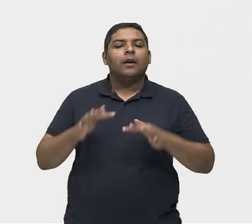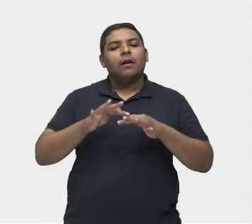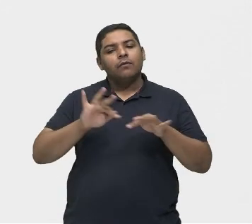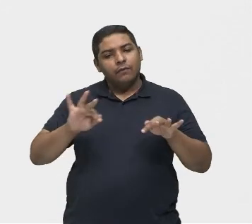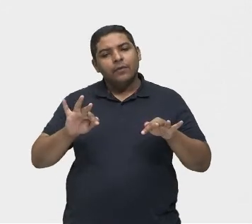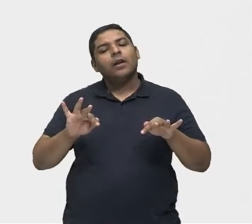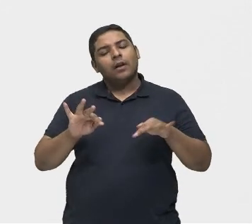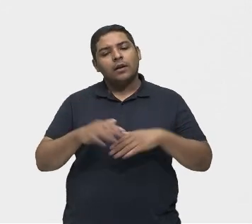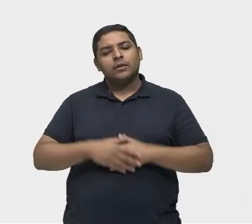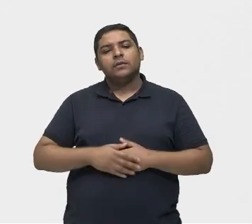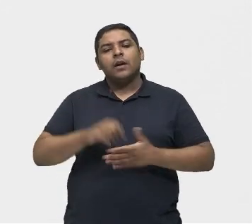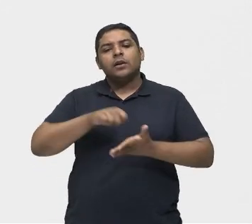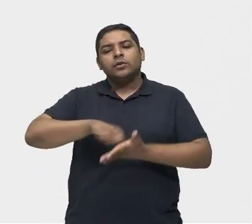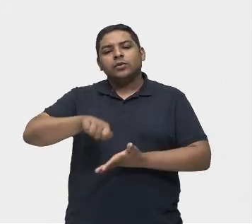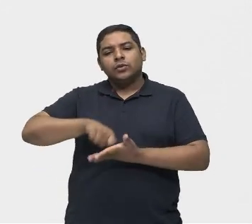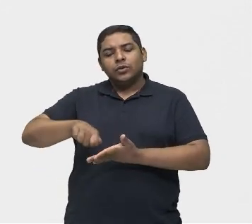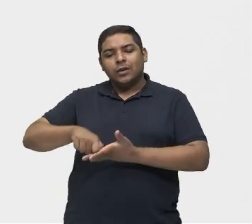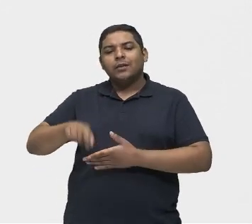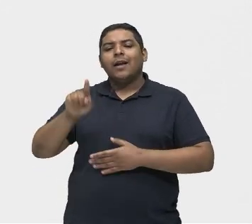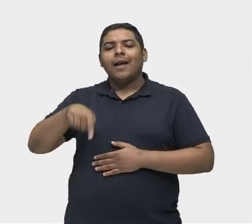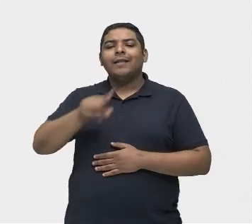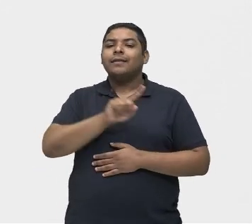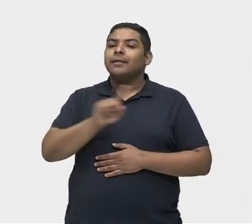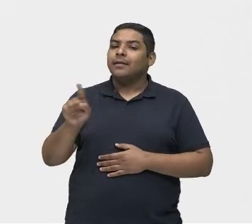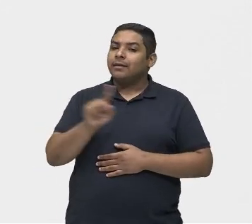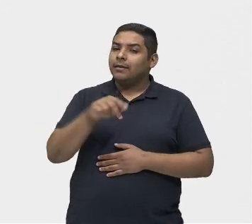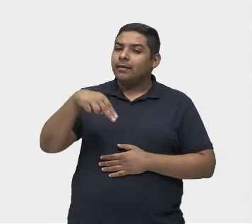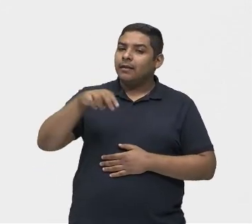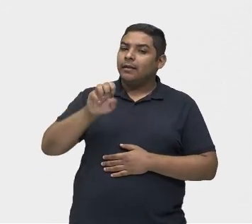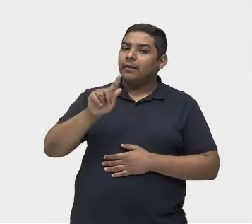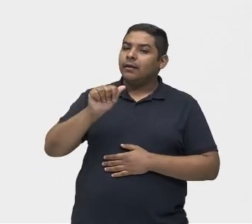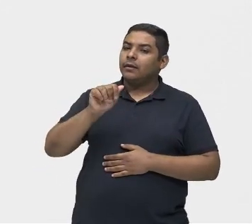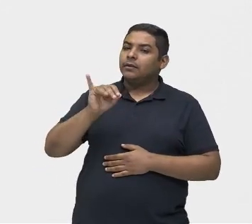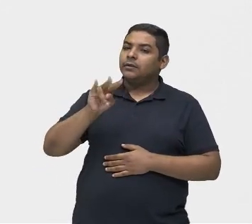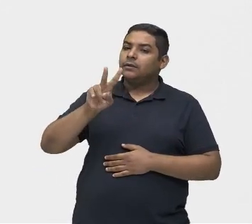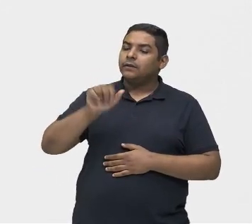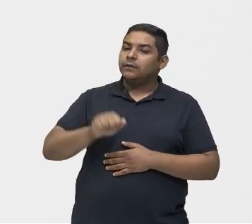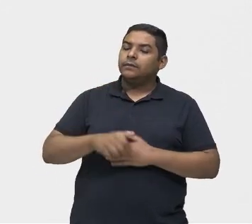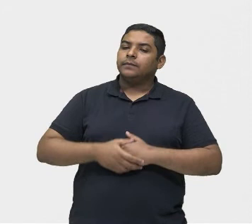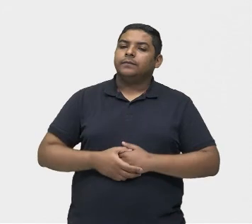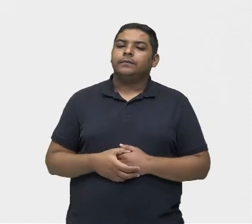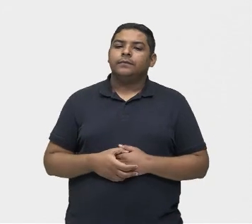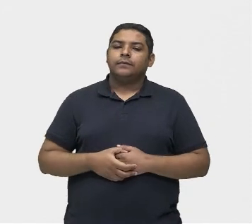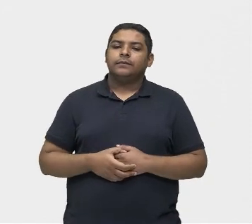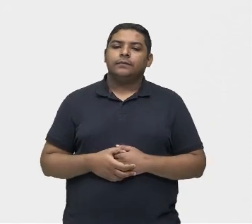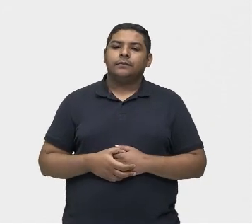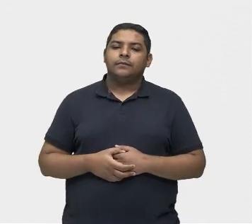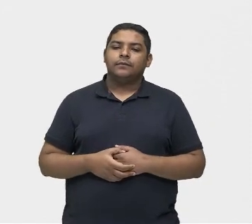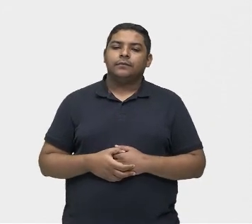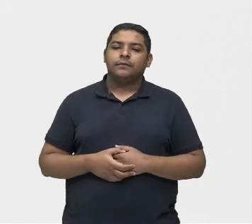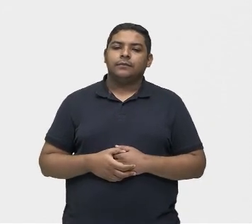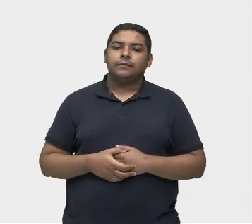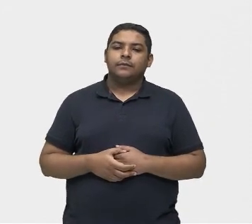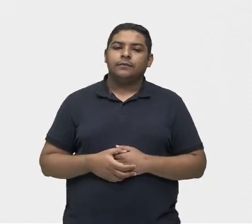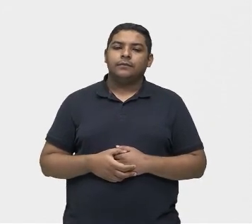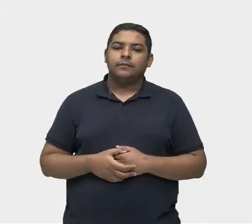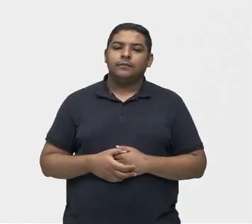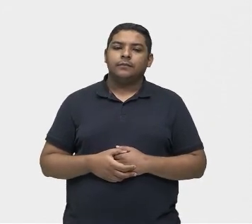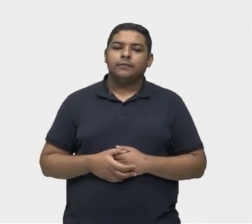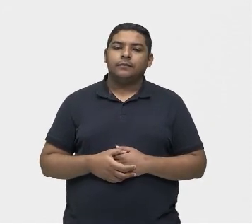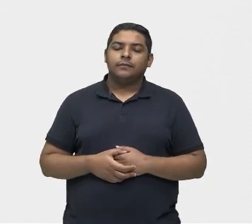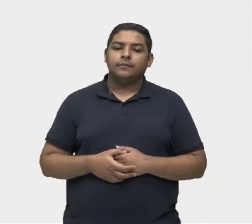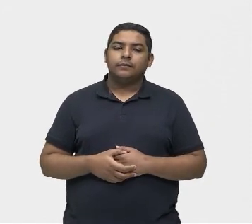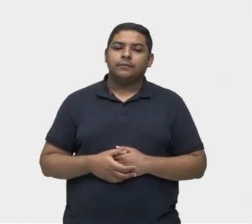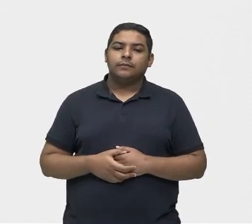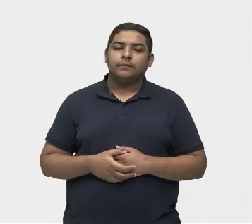ser reescrita na forma negativa, que eu já vou mostrar para vocês. Na letra B, you were good swimmers.